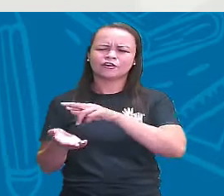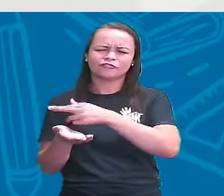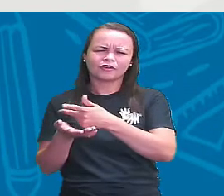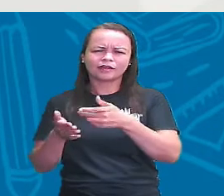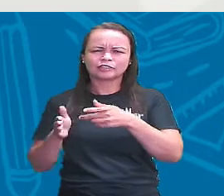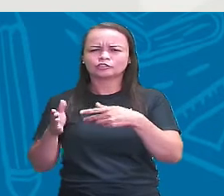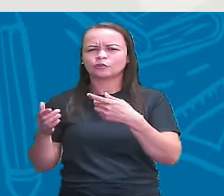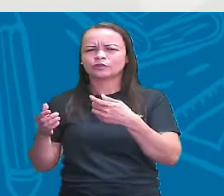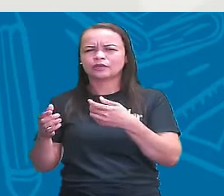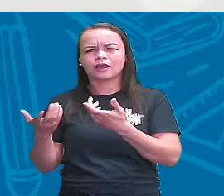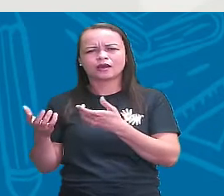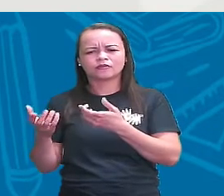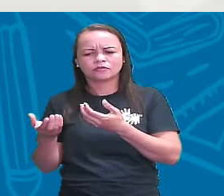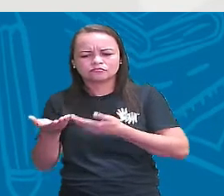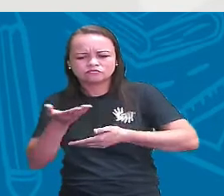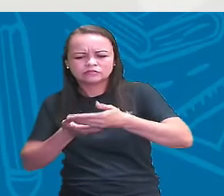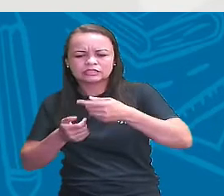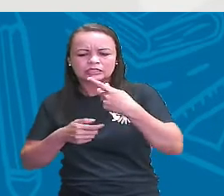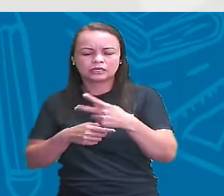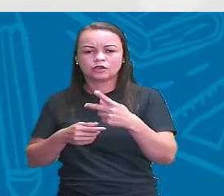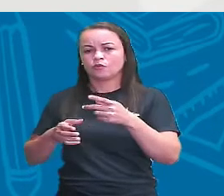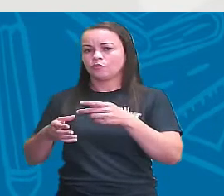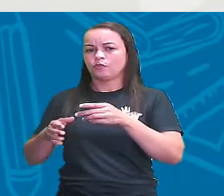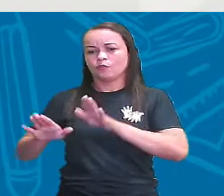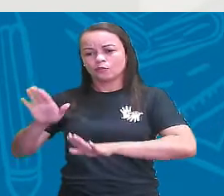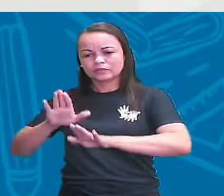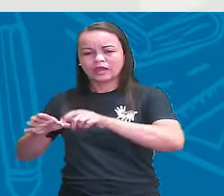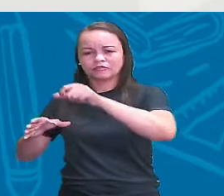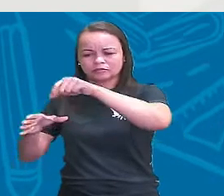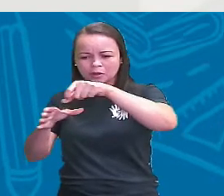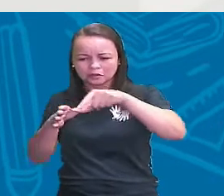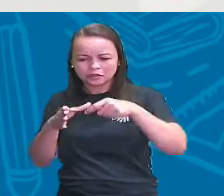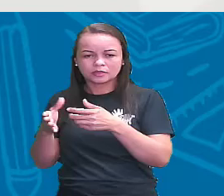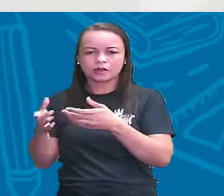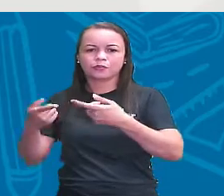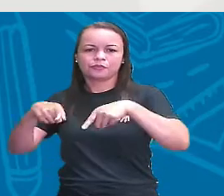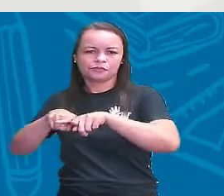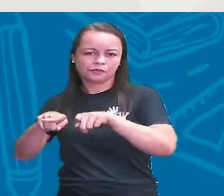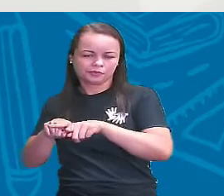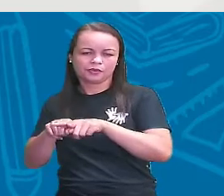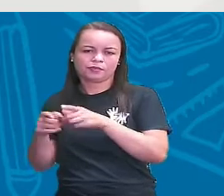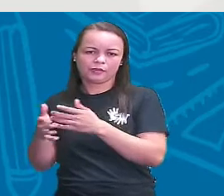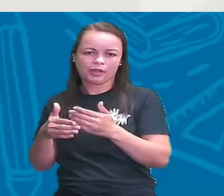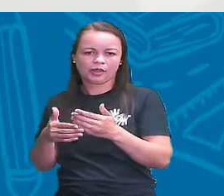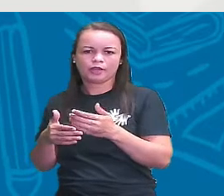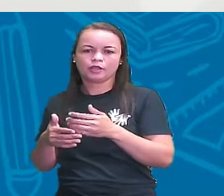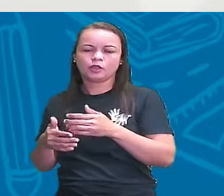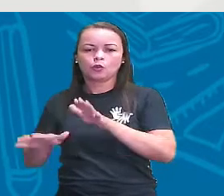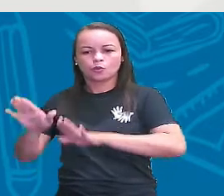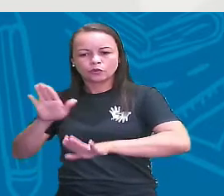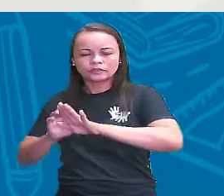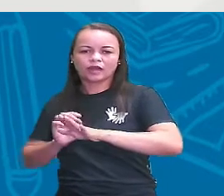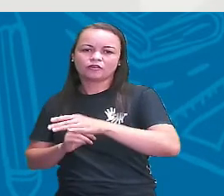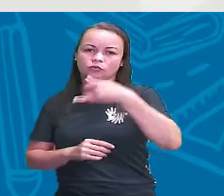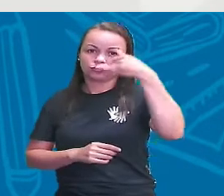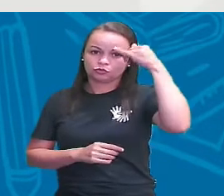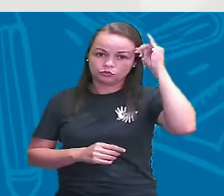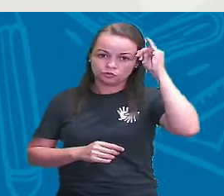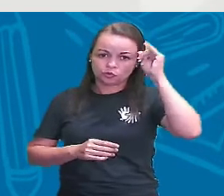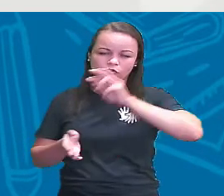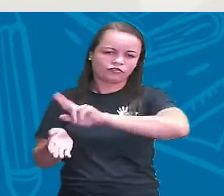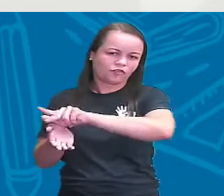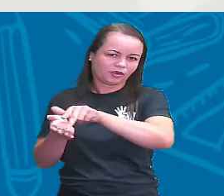as técnicas da metalurgia e criavam gado, né? Então, nessa região toda aí, né, é que eles